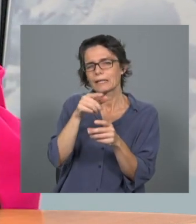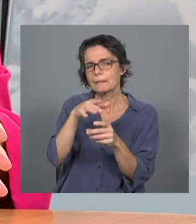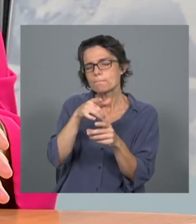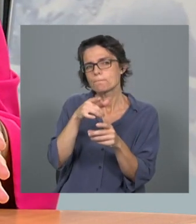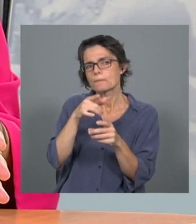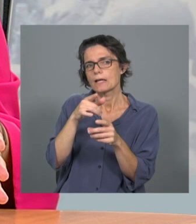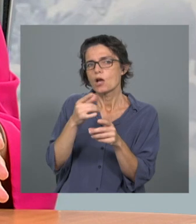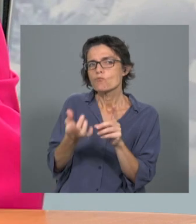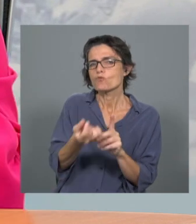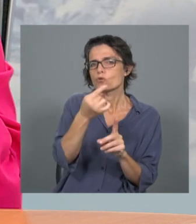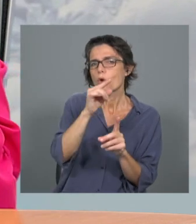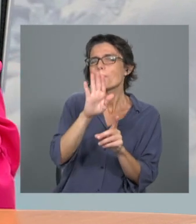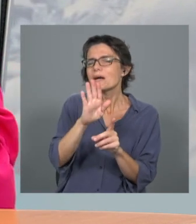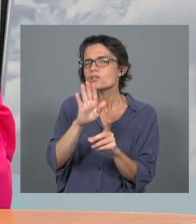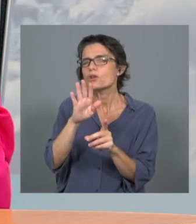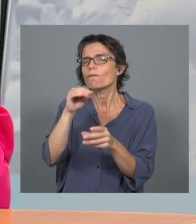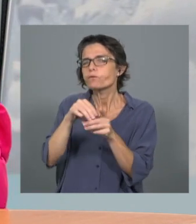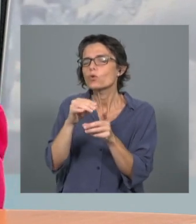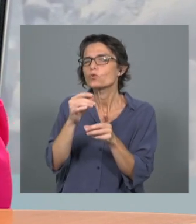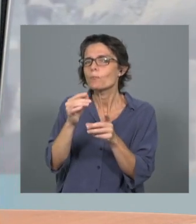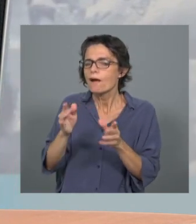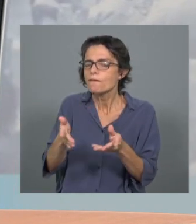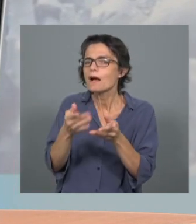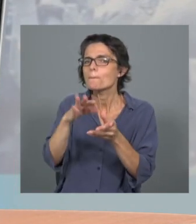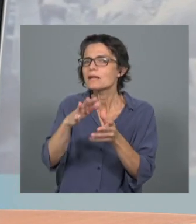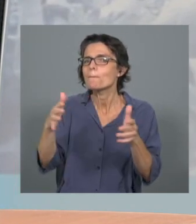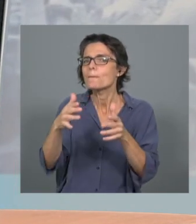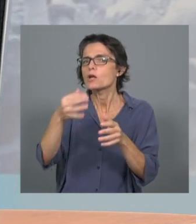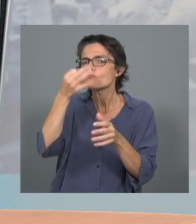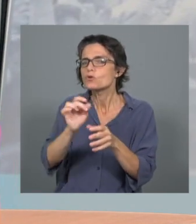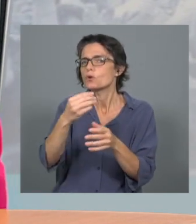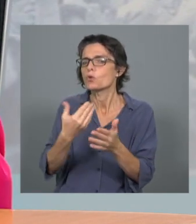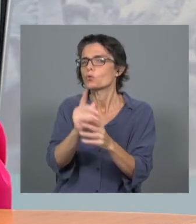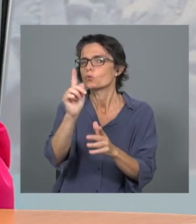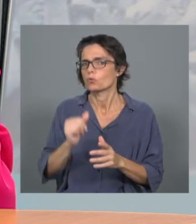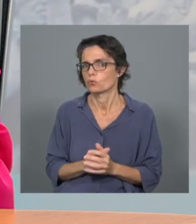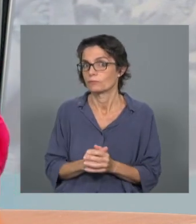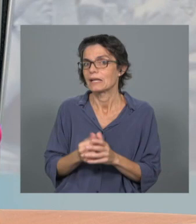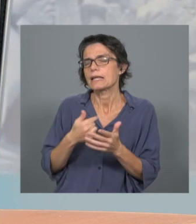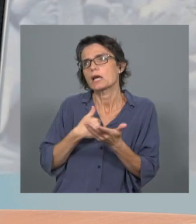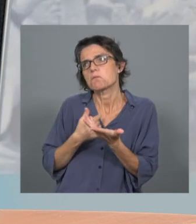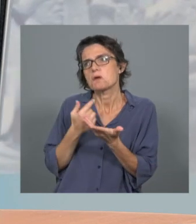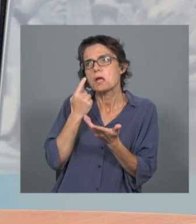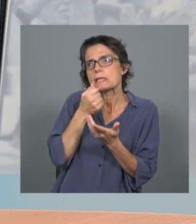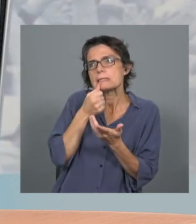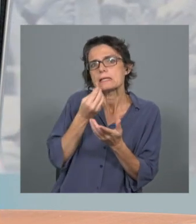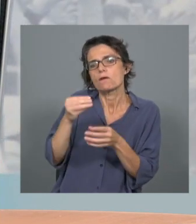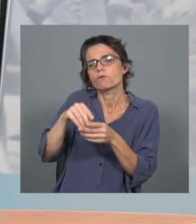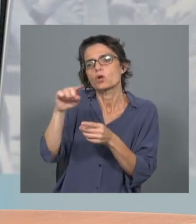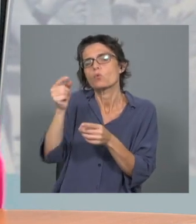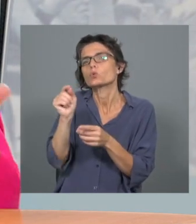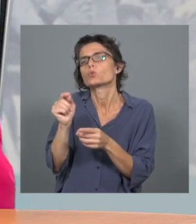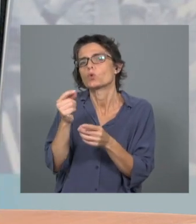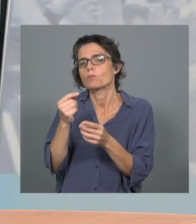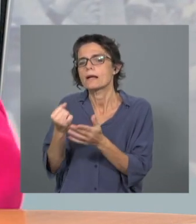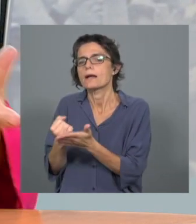ganhe, mas não tenha uma maioria absoluta. E, portanto, vão votar um bocadinho ao lado, em quem o possa apoiar. E o